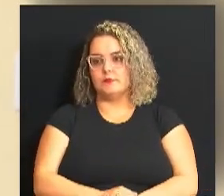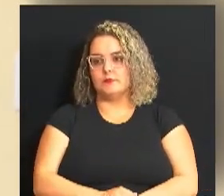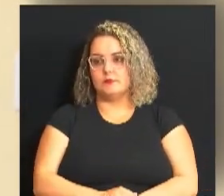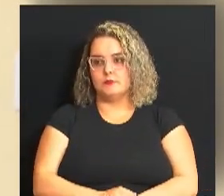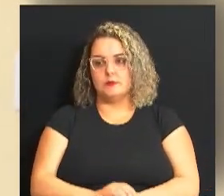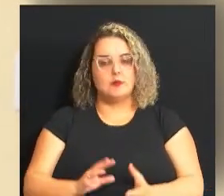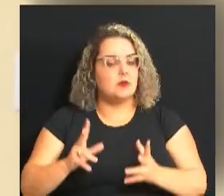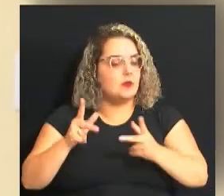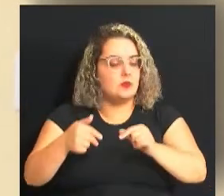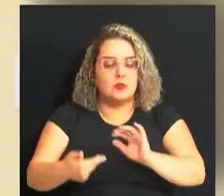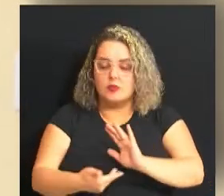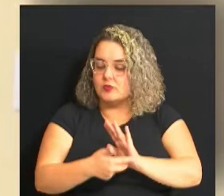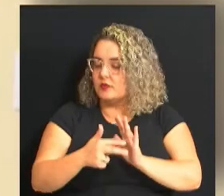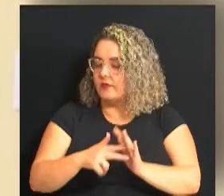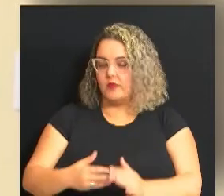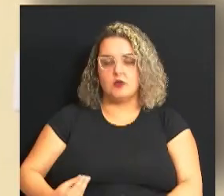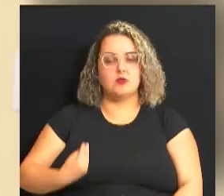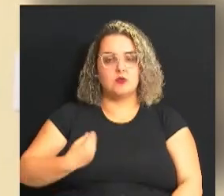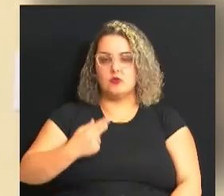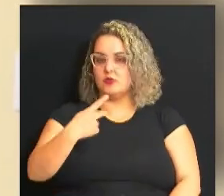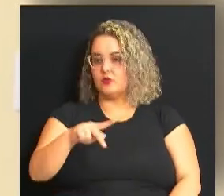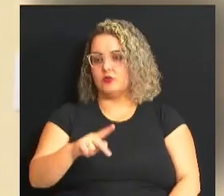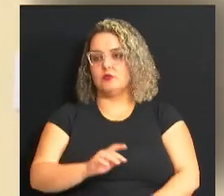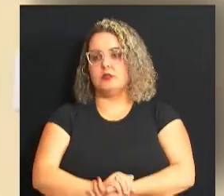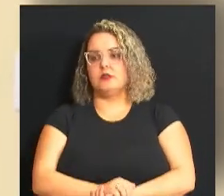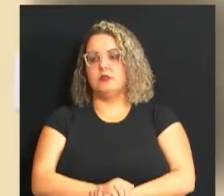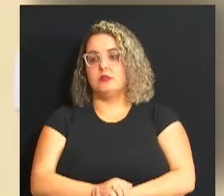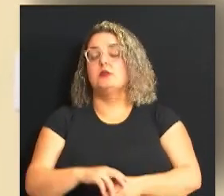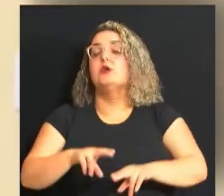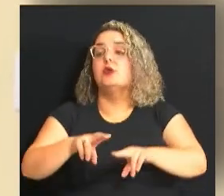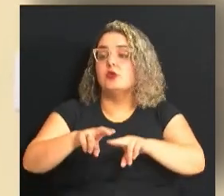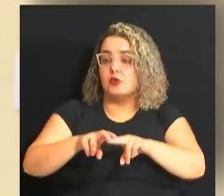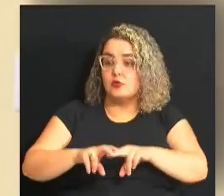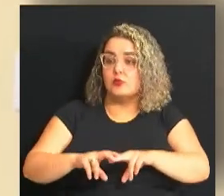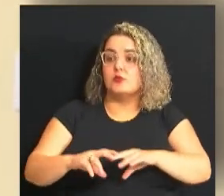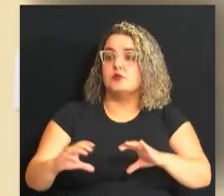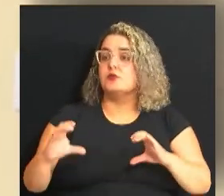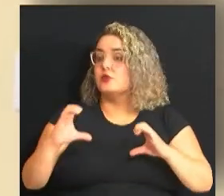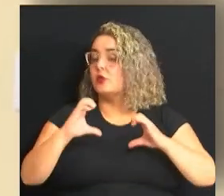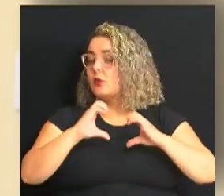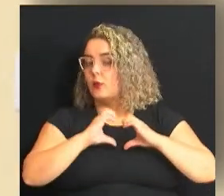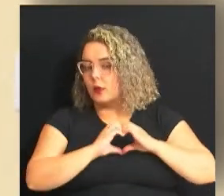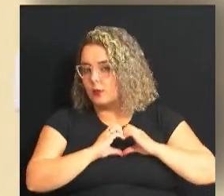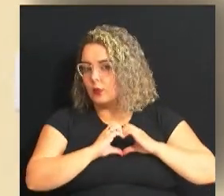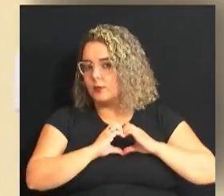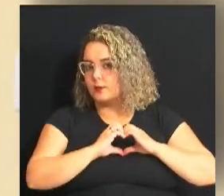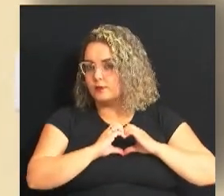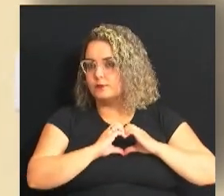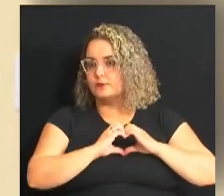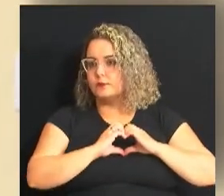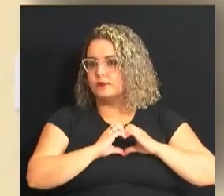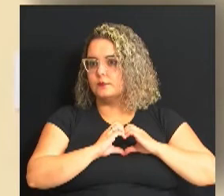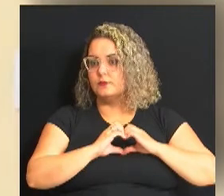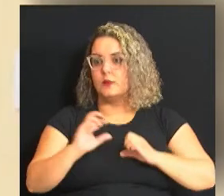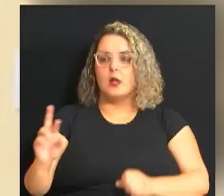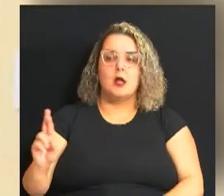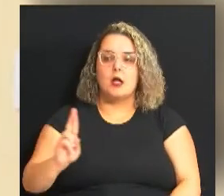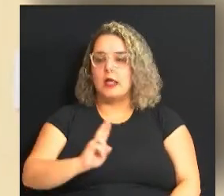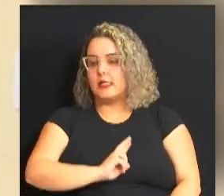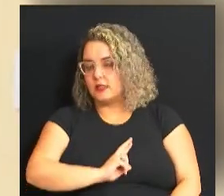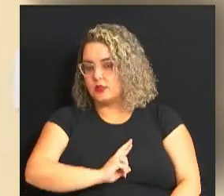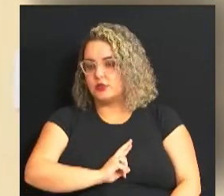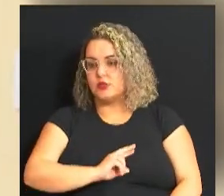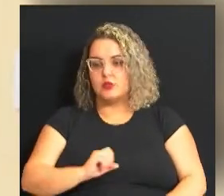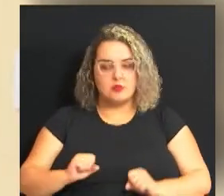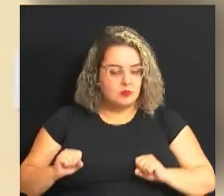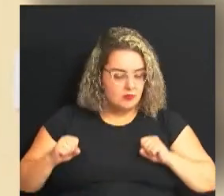sentido da sua vida. E é por isso que eu amo a religiosidade e vou